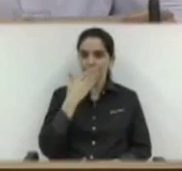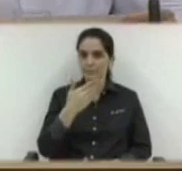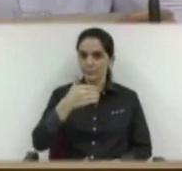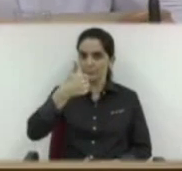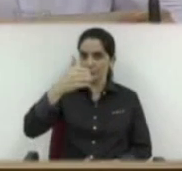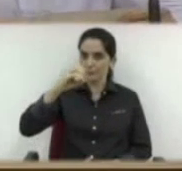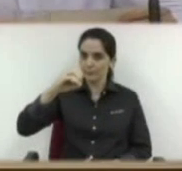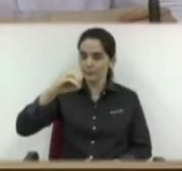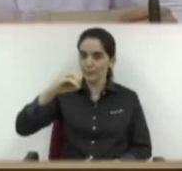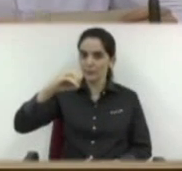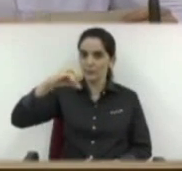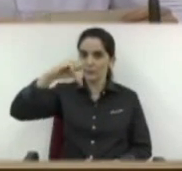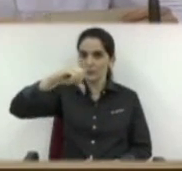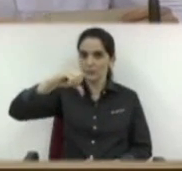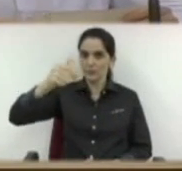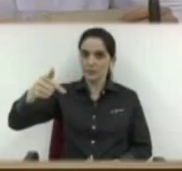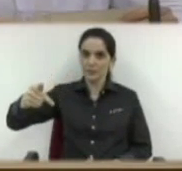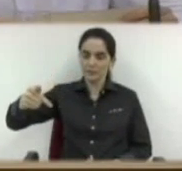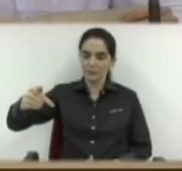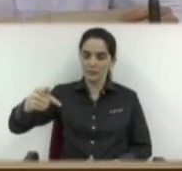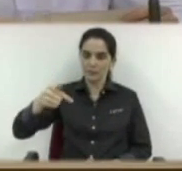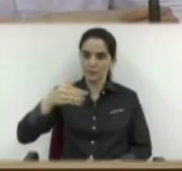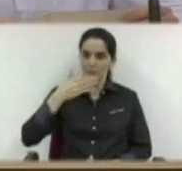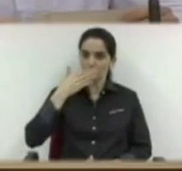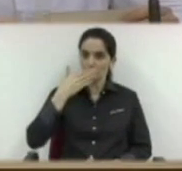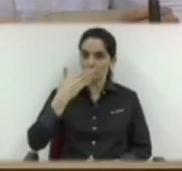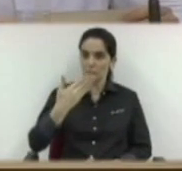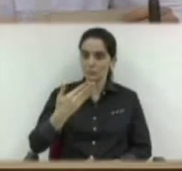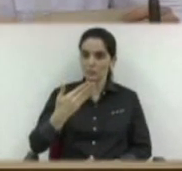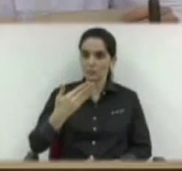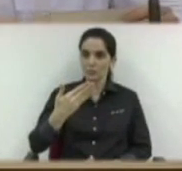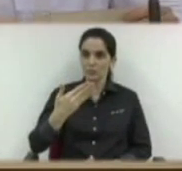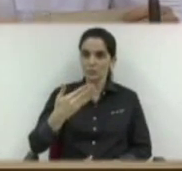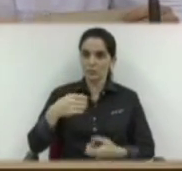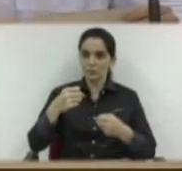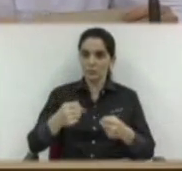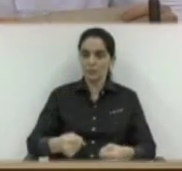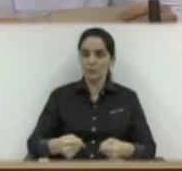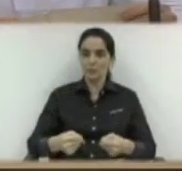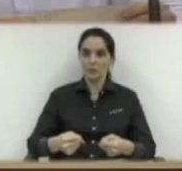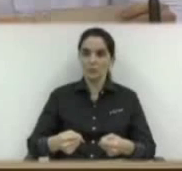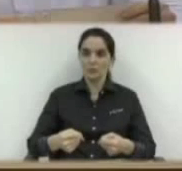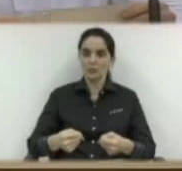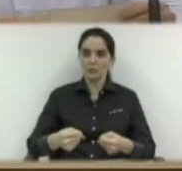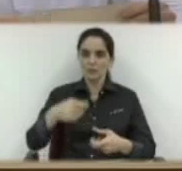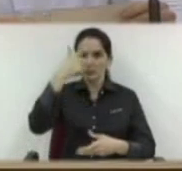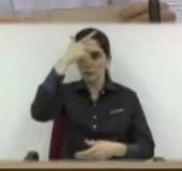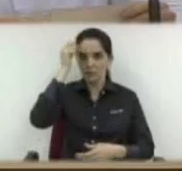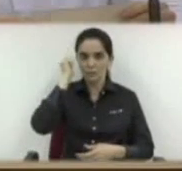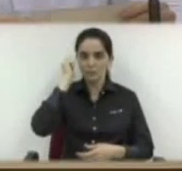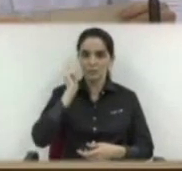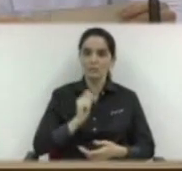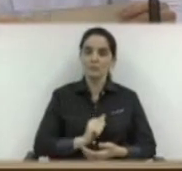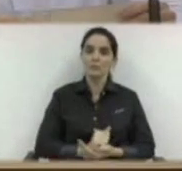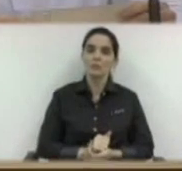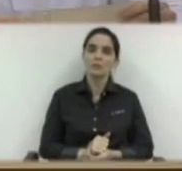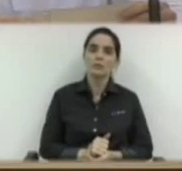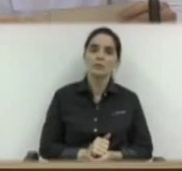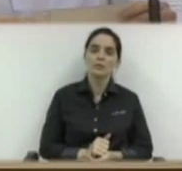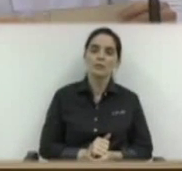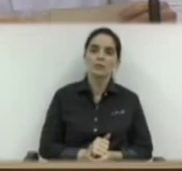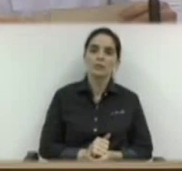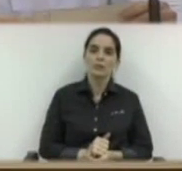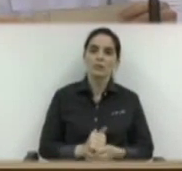Requerimento 1097. Requer informações ao Poder Executivo sobre as providências a serem tomadas quanto